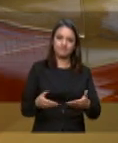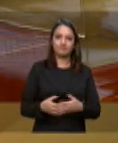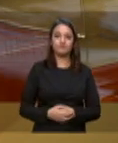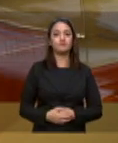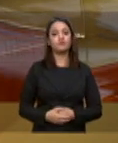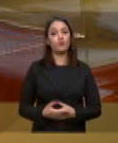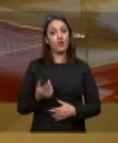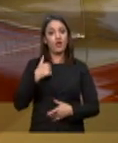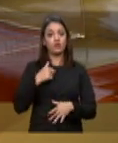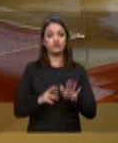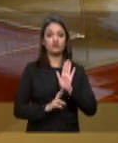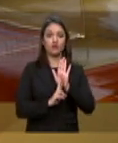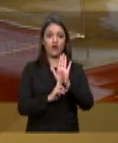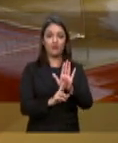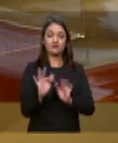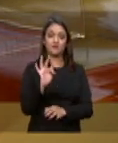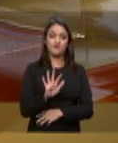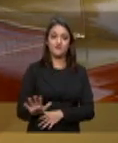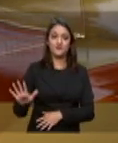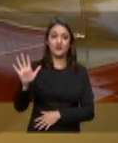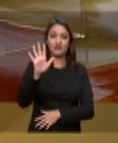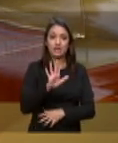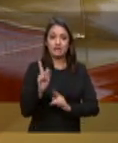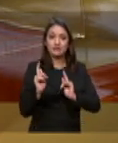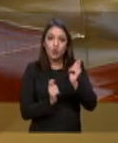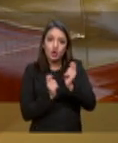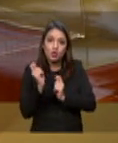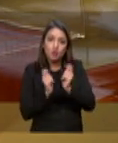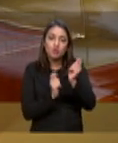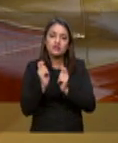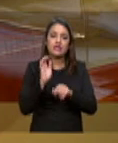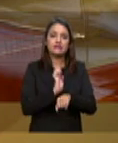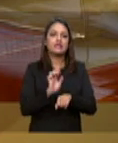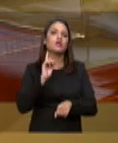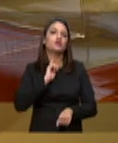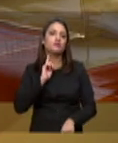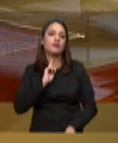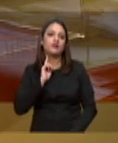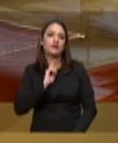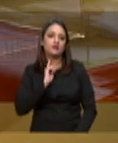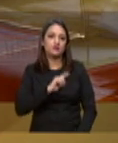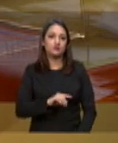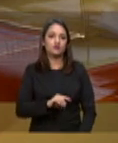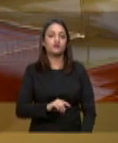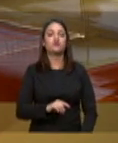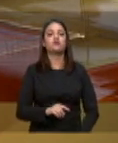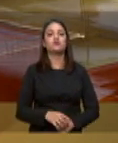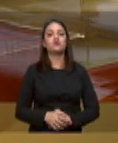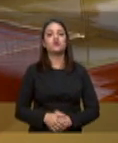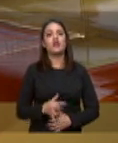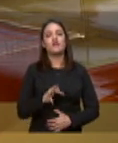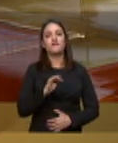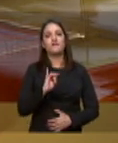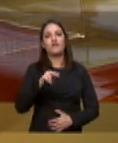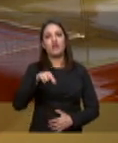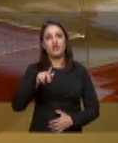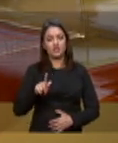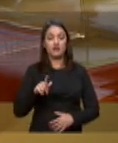representando, então, a Federação das Indústrias de Minas Gerais, a FIENG. E, a partir do que os colegas